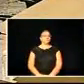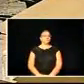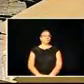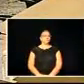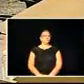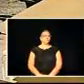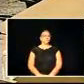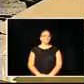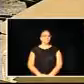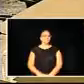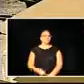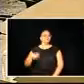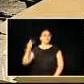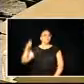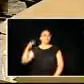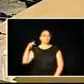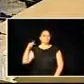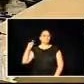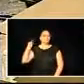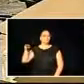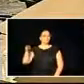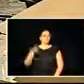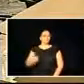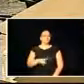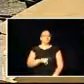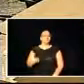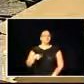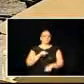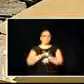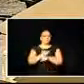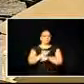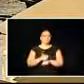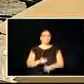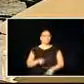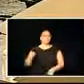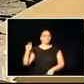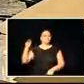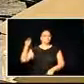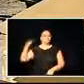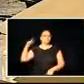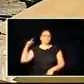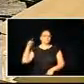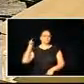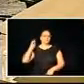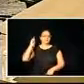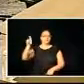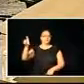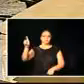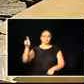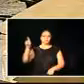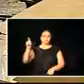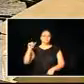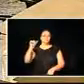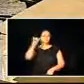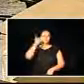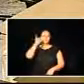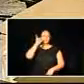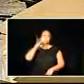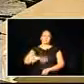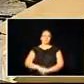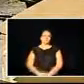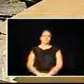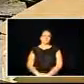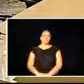Poliana. Ausente. Vereador Digão. Ausente. Vereador Salvador. Presente. Vereadora Poliana e vereador João Vidal